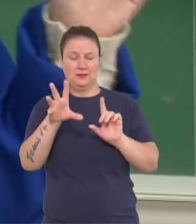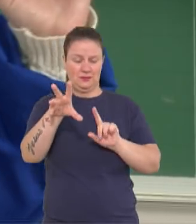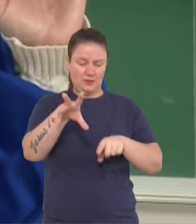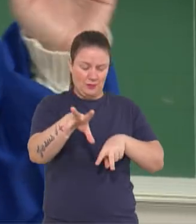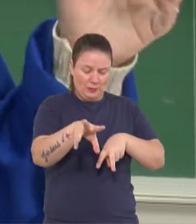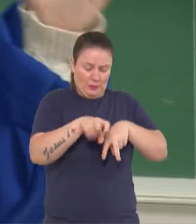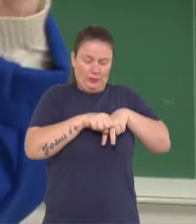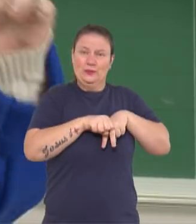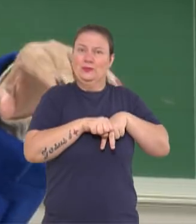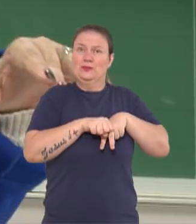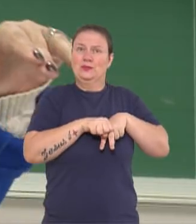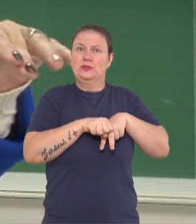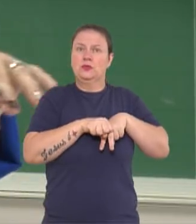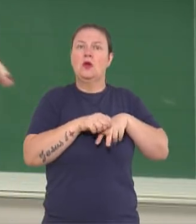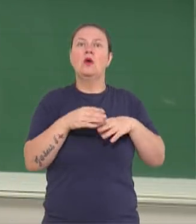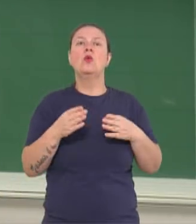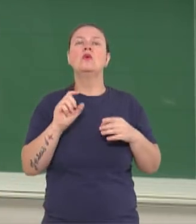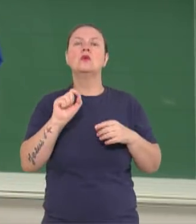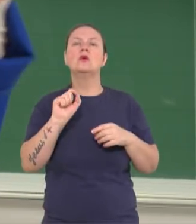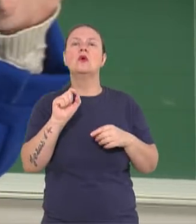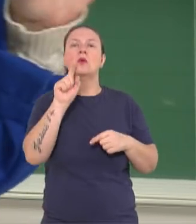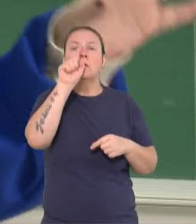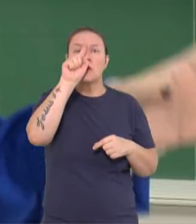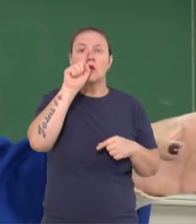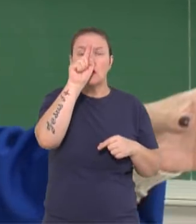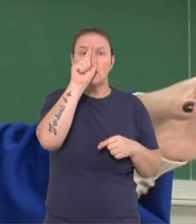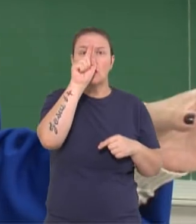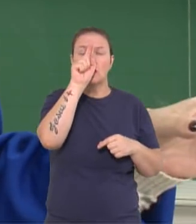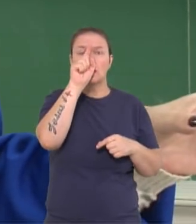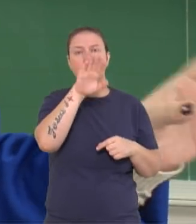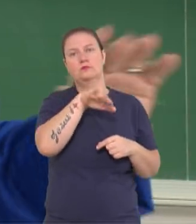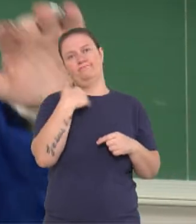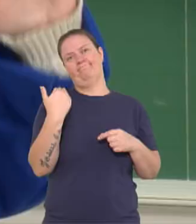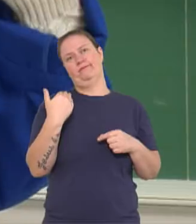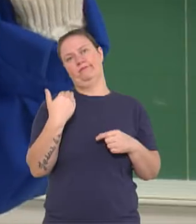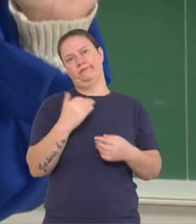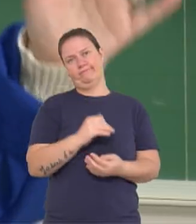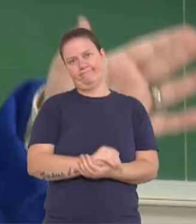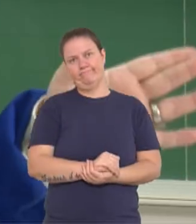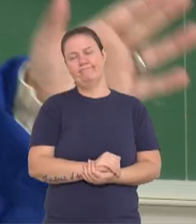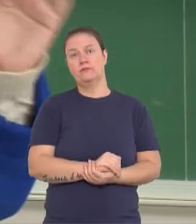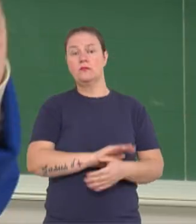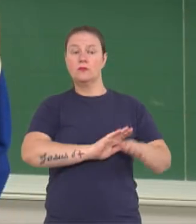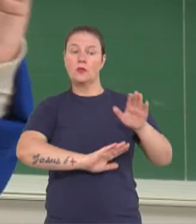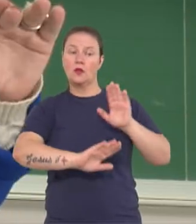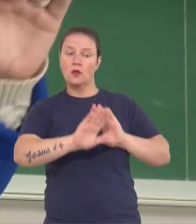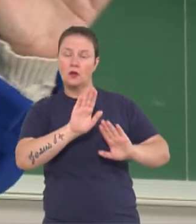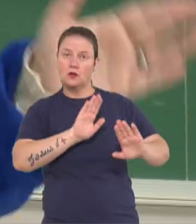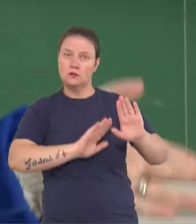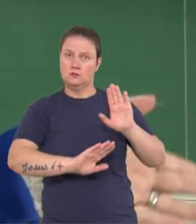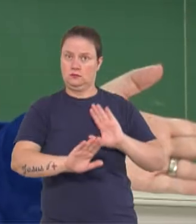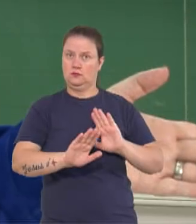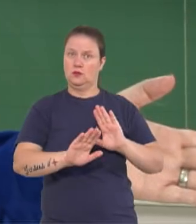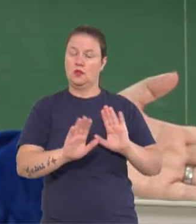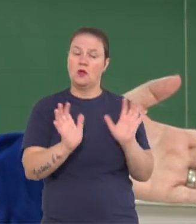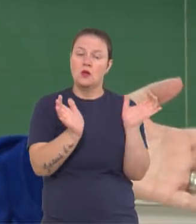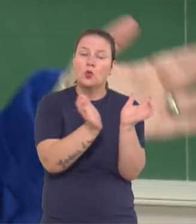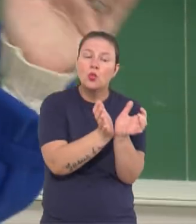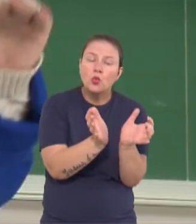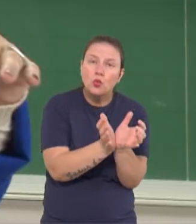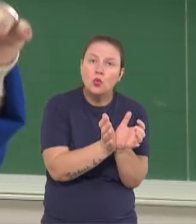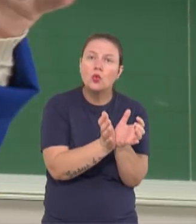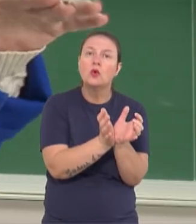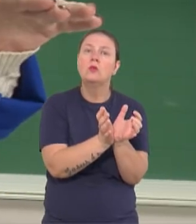coronavírus, mesmo assim ela corre um alto risco de vida. Então, algumas pessoas devem ficar reclusas. Esse